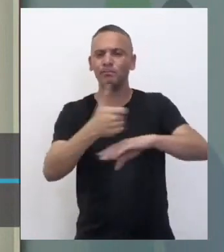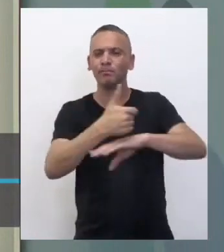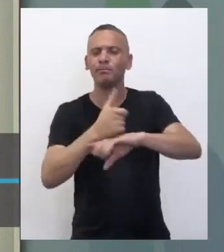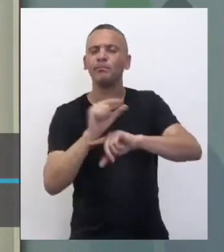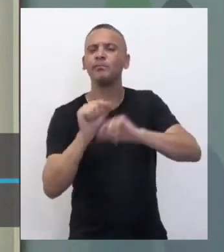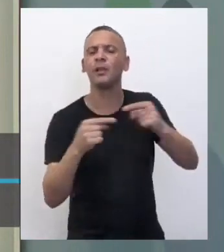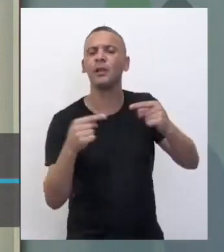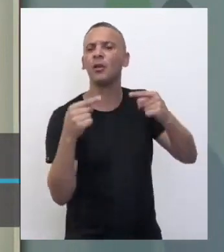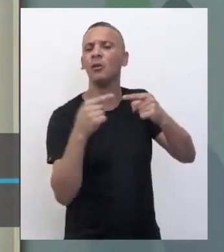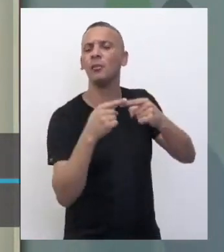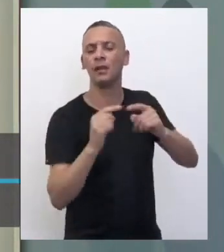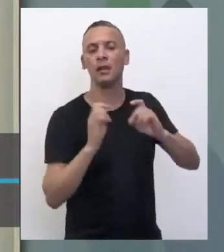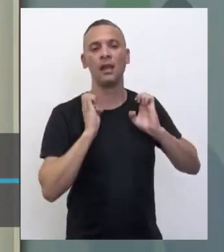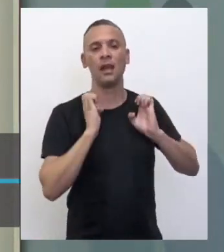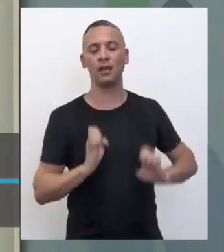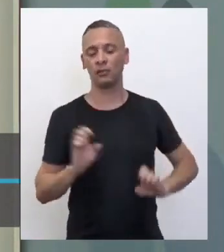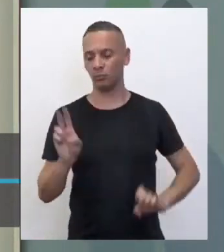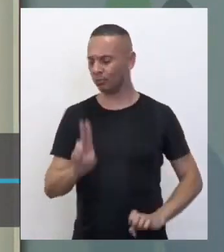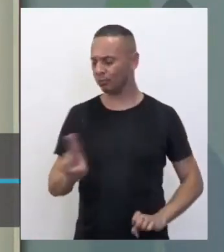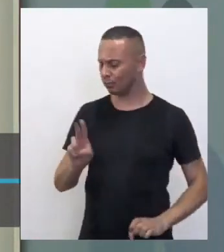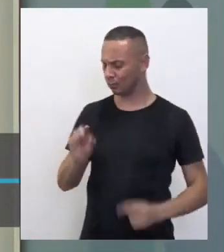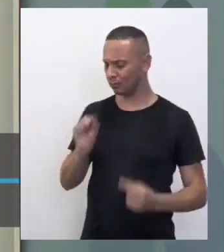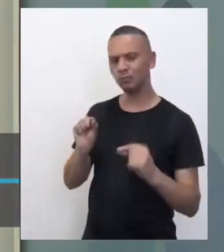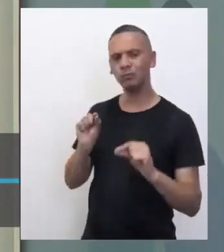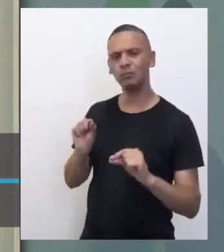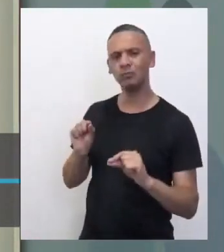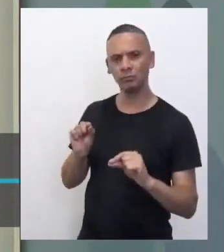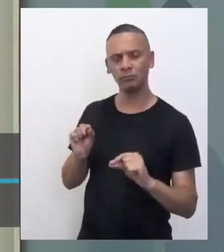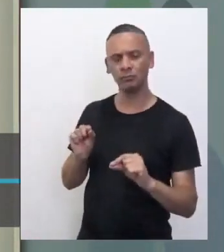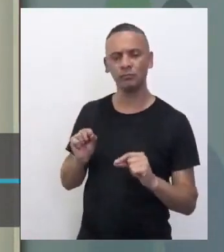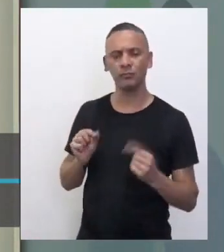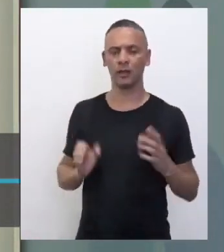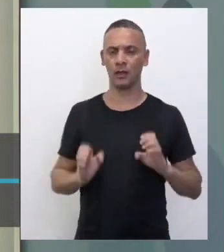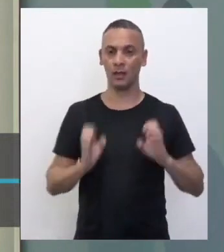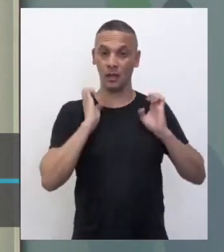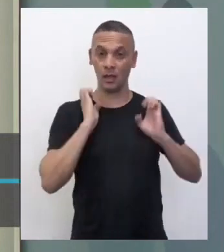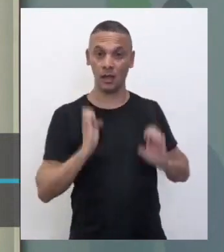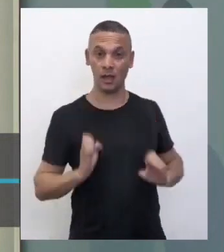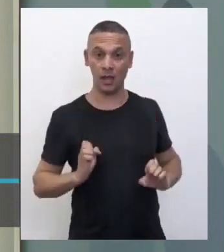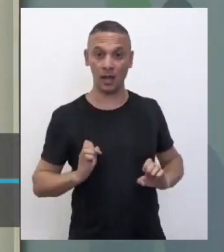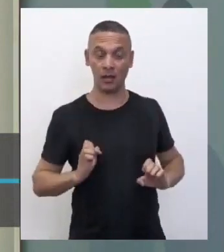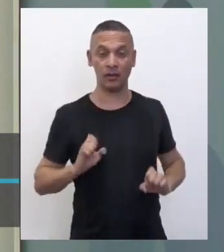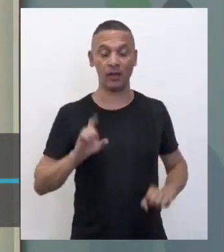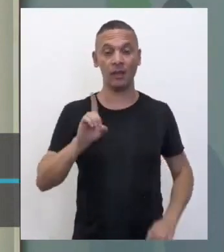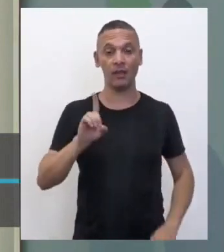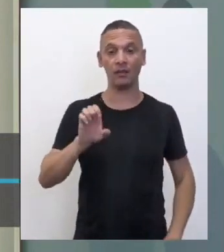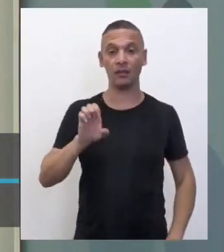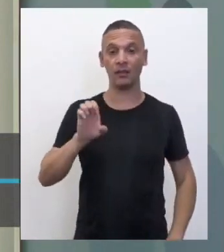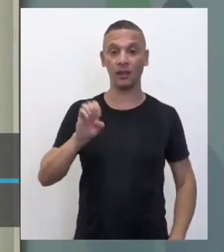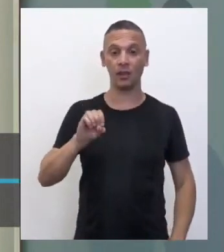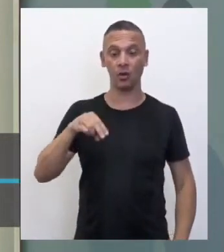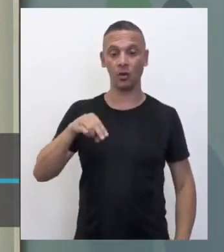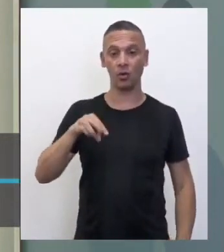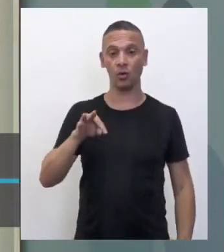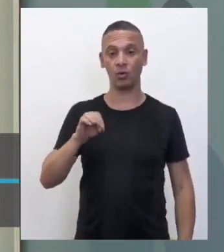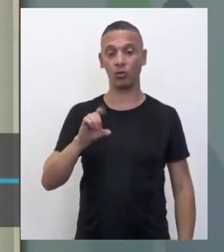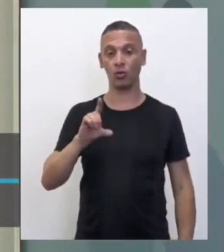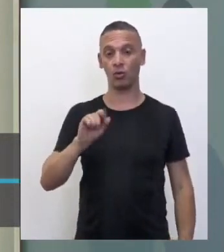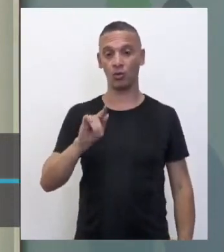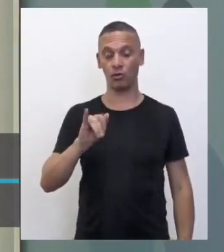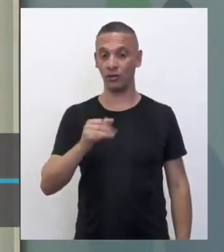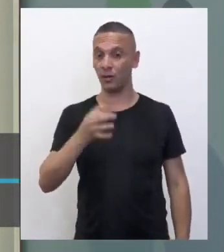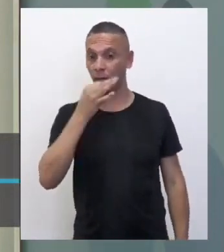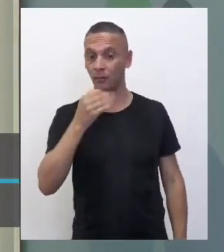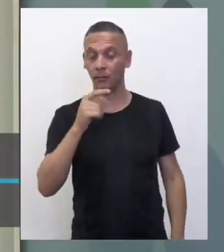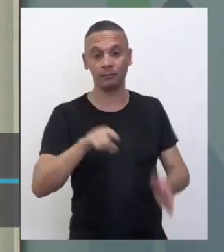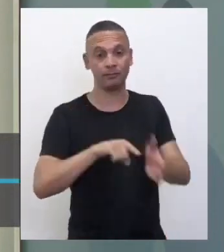que se baseia a ética do utilitarismo? No que se baseia a ética da deontologia? Ou uma sugestão de pesquisa, ou uma